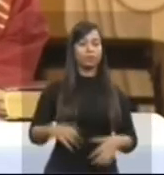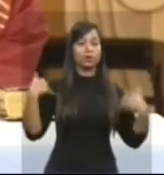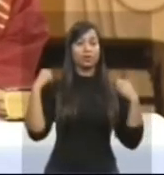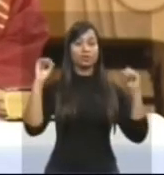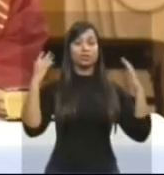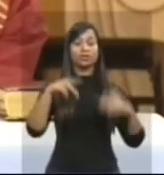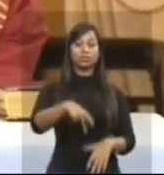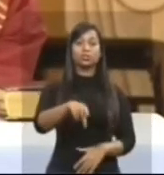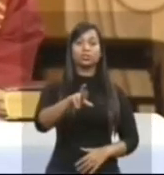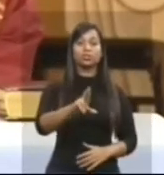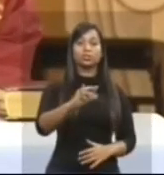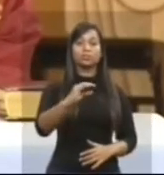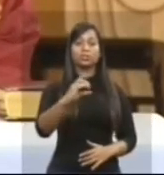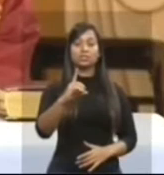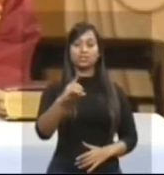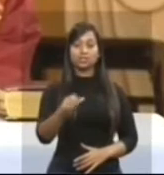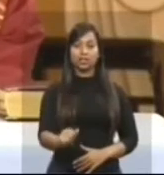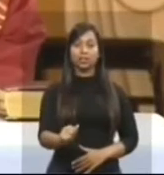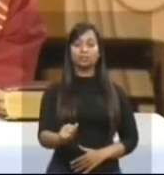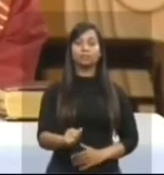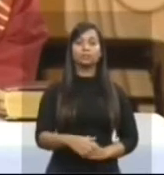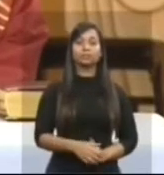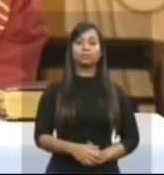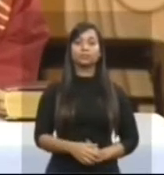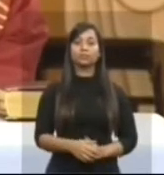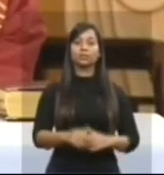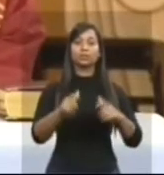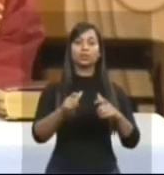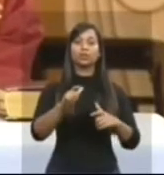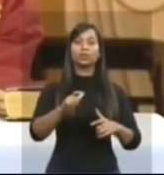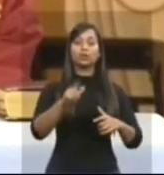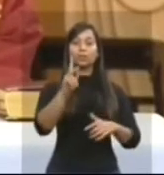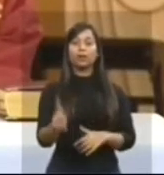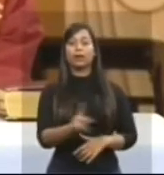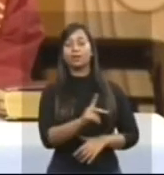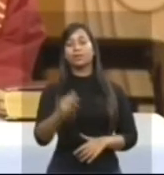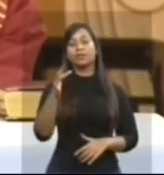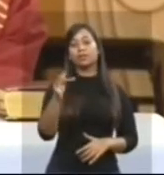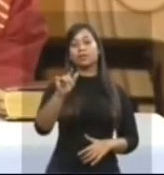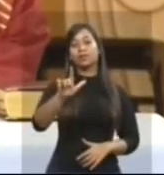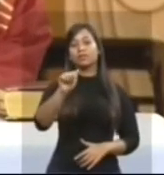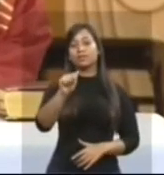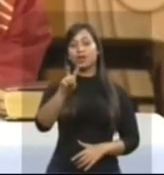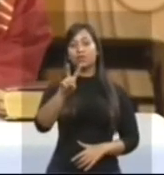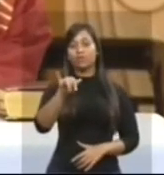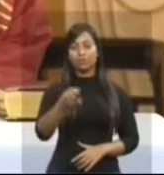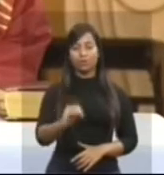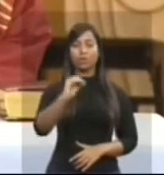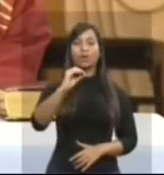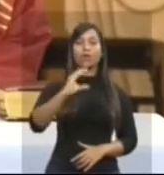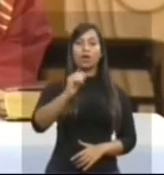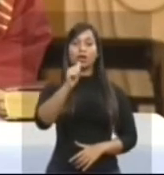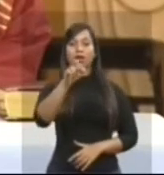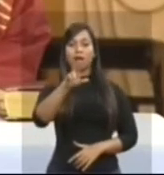Aniversariante de Priscila, Dayana, Carolina, Jair Lisboa, Padre Flávio, Carlos Roberto